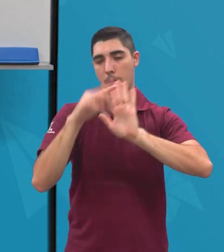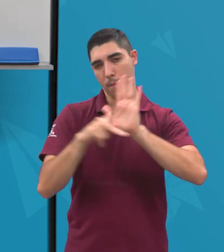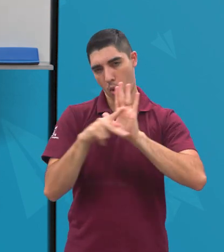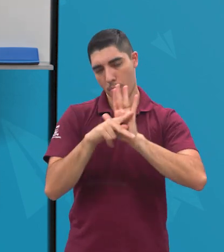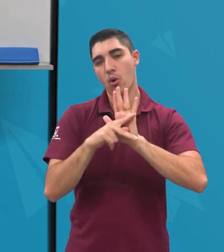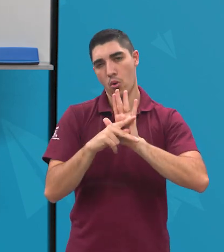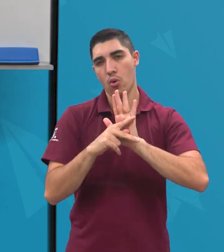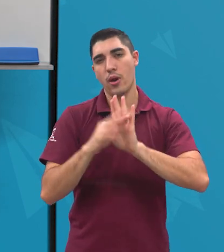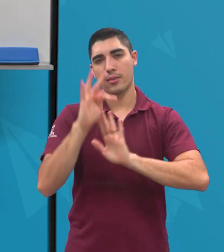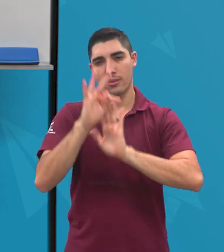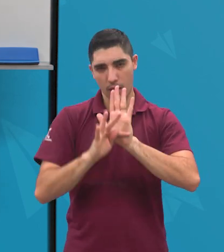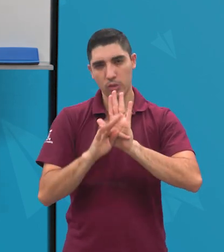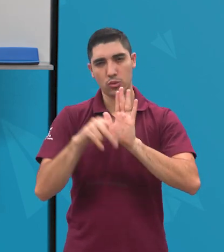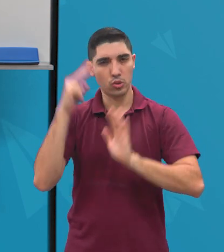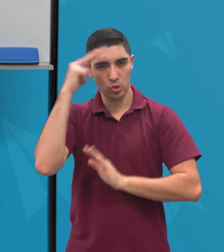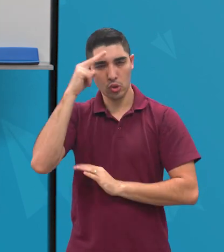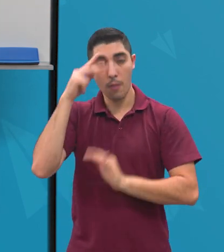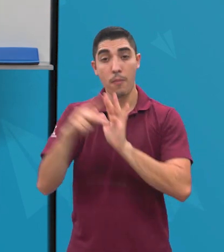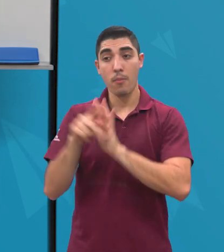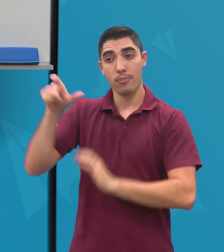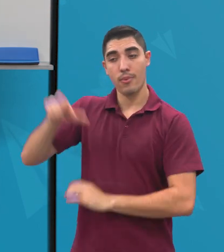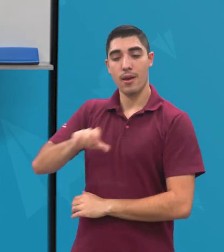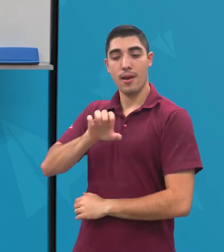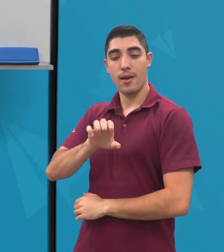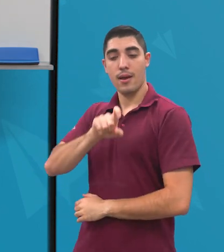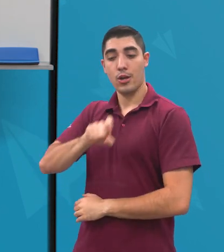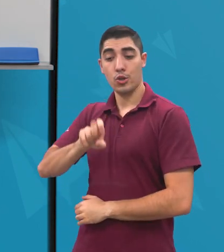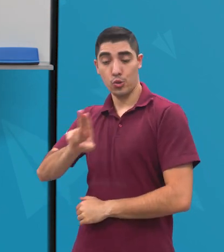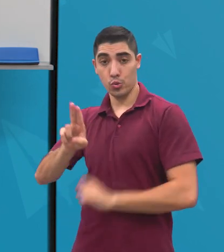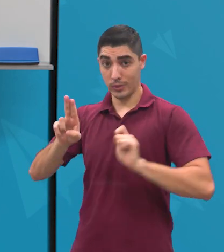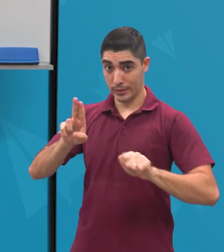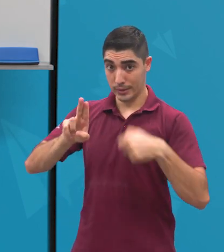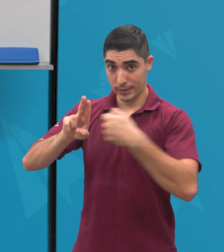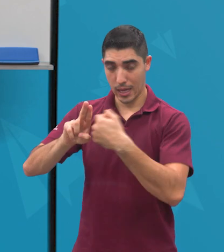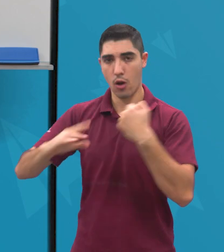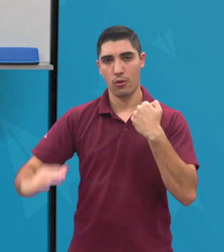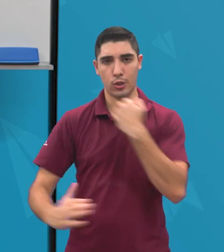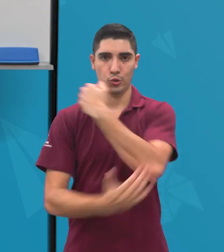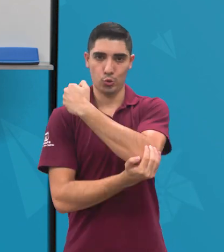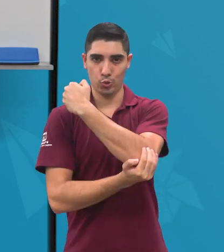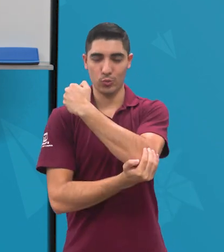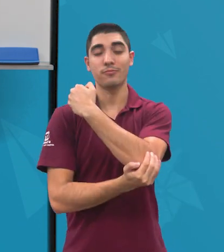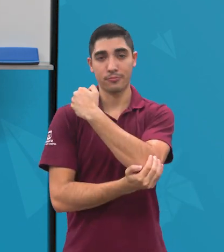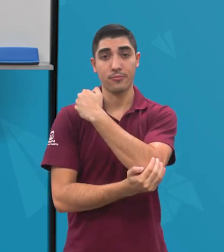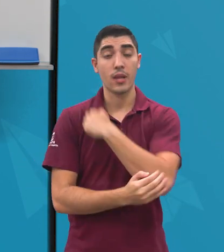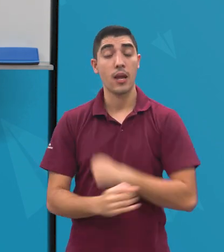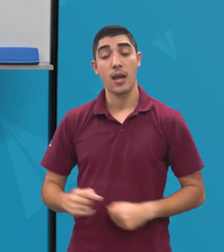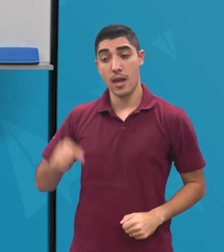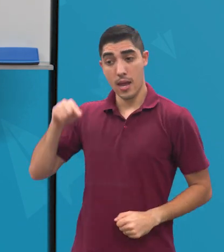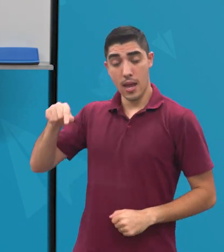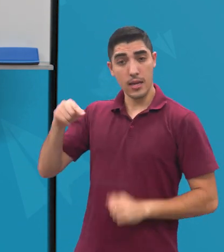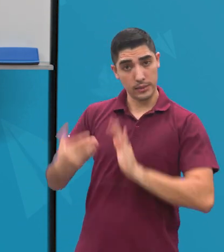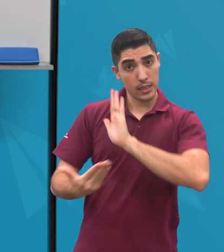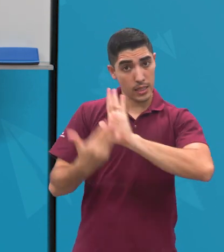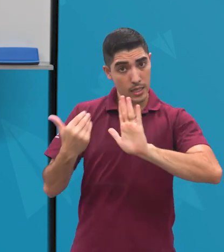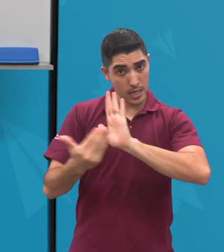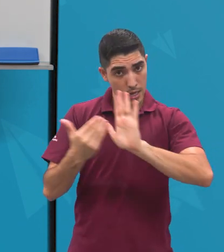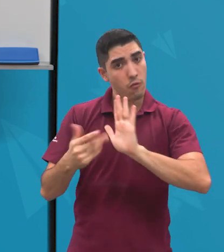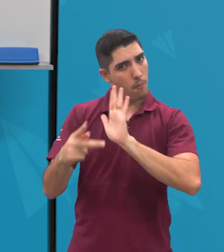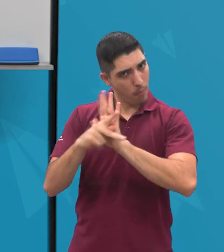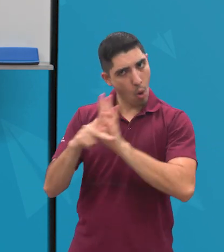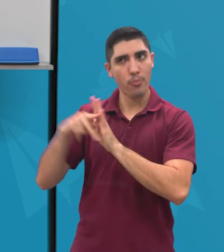que está nesse livro aqui. É um grande trabalho de antropologia publicado pela